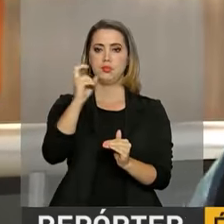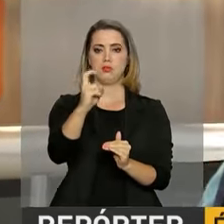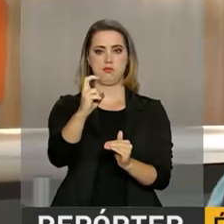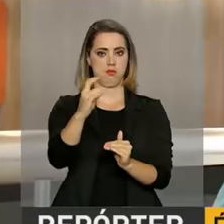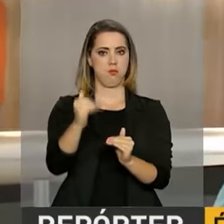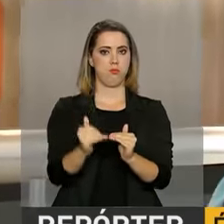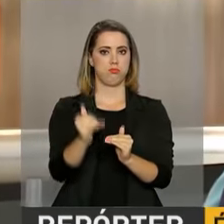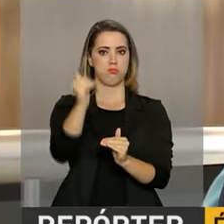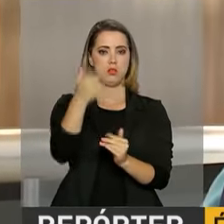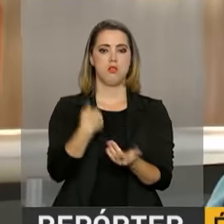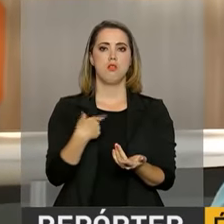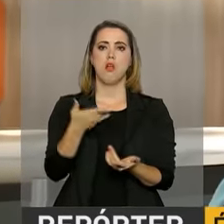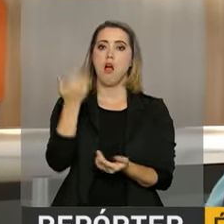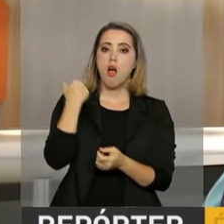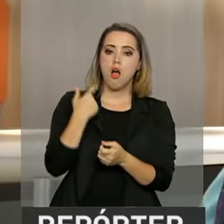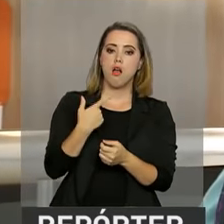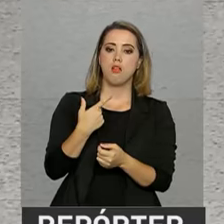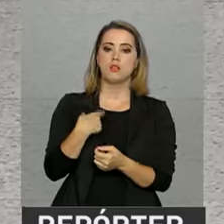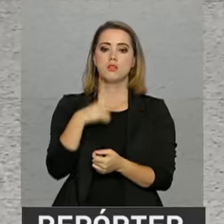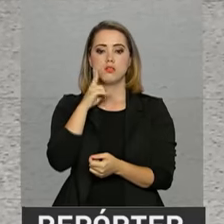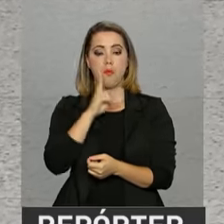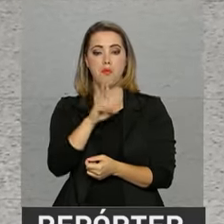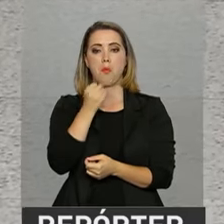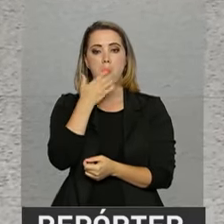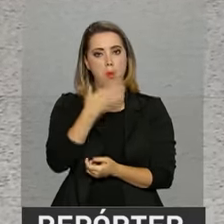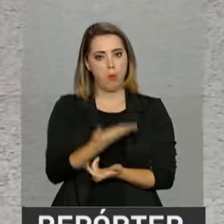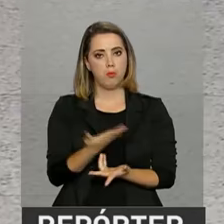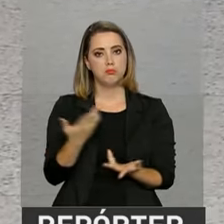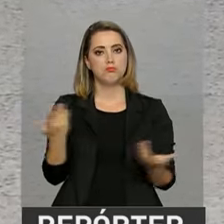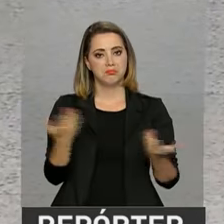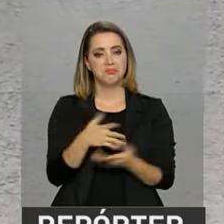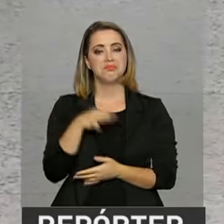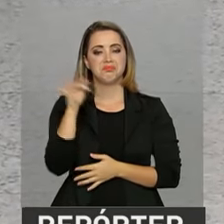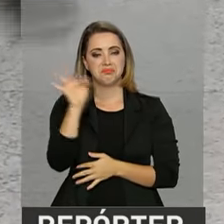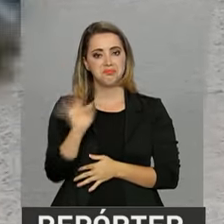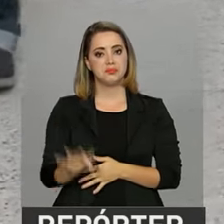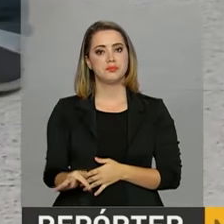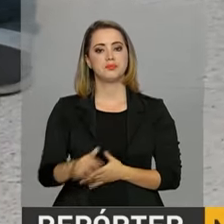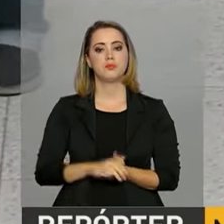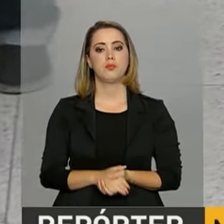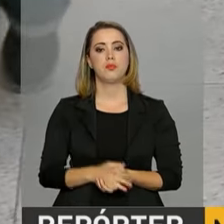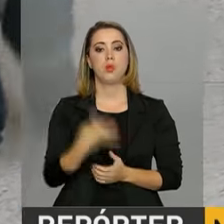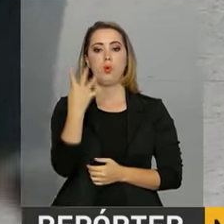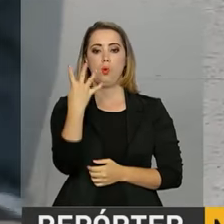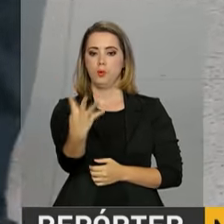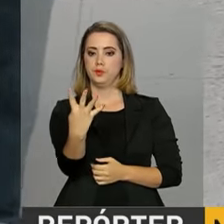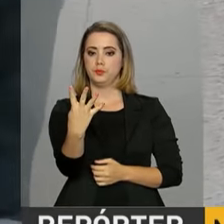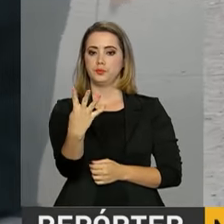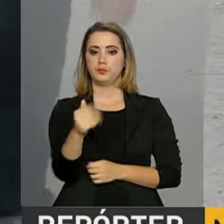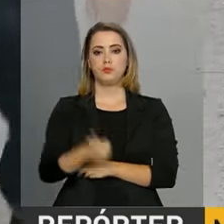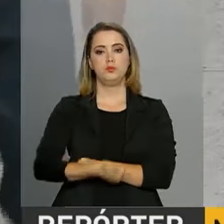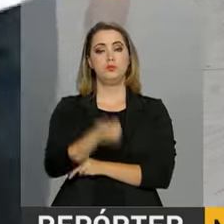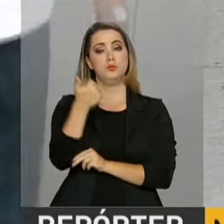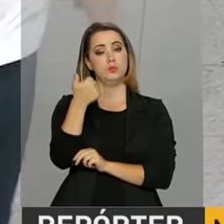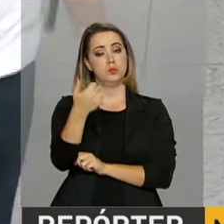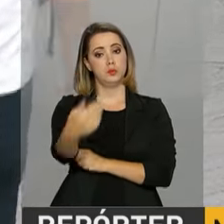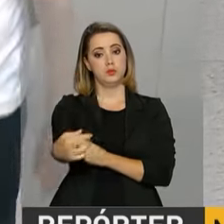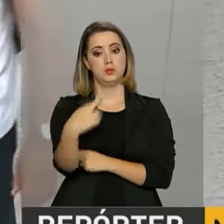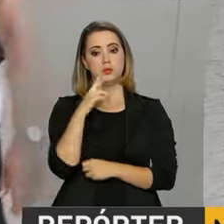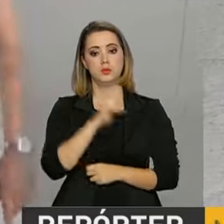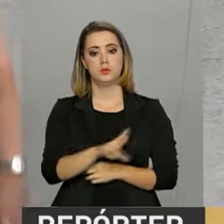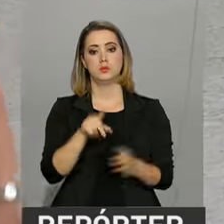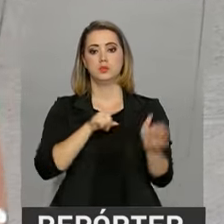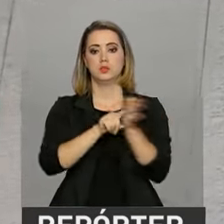de uma melhorada, tá? A gente está bem satisfeita. O quarto trimestre de 2016 teve o melhor resultado na pesquisa nas